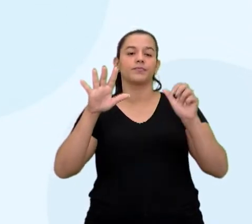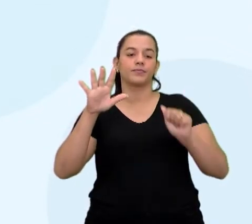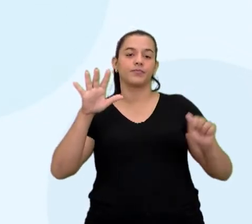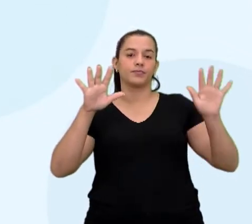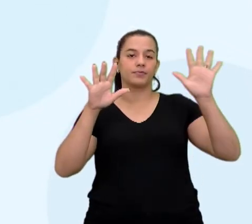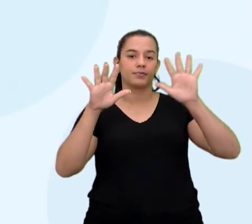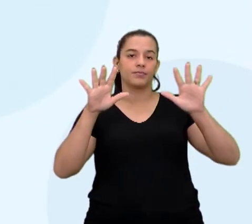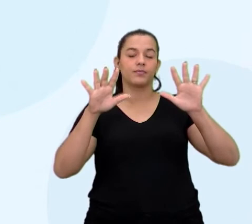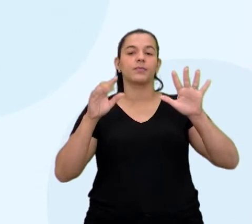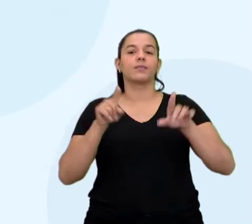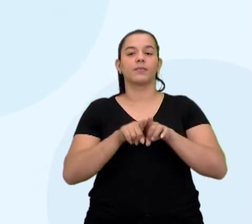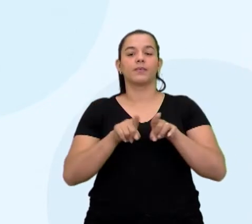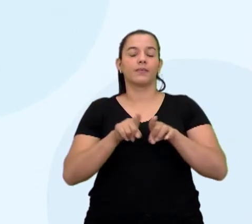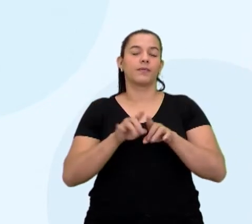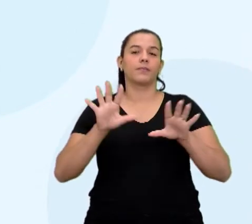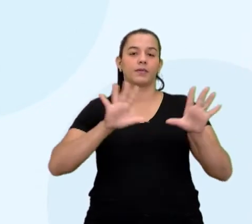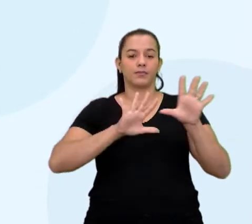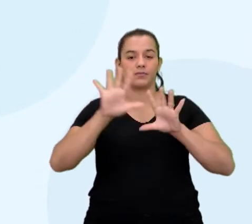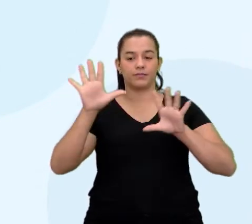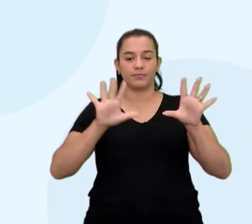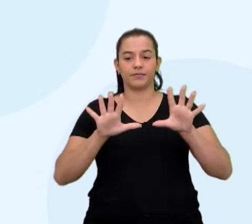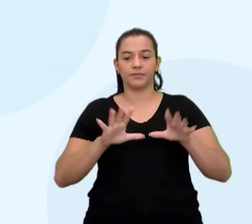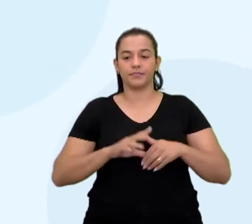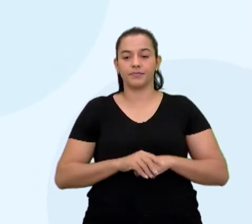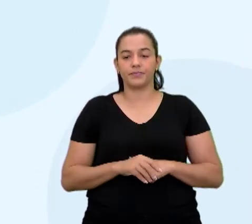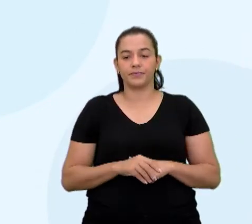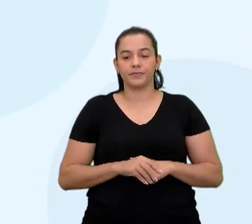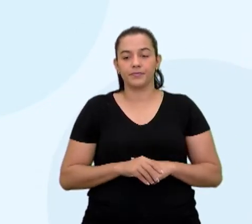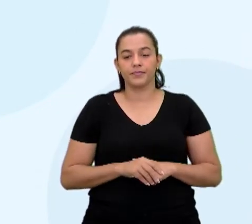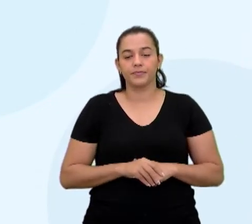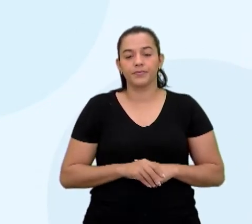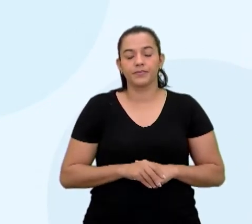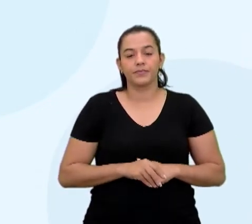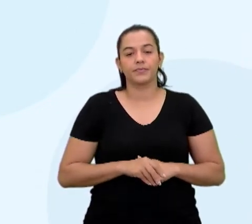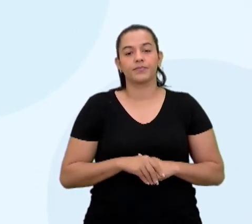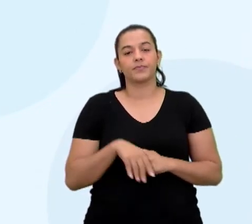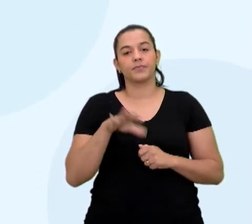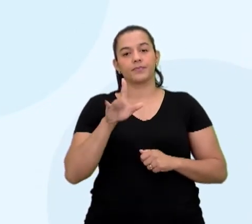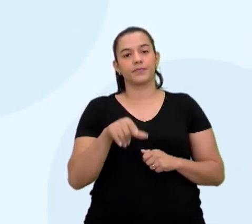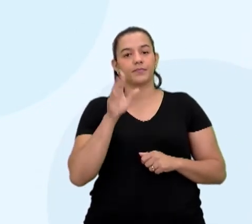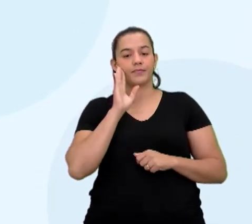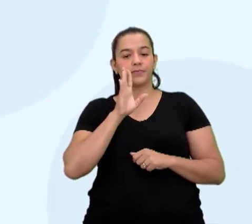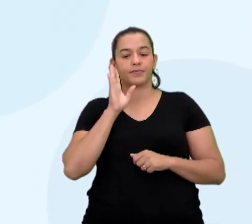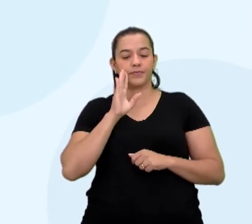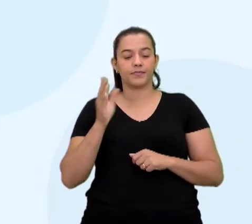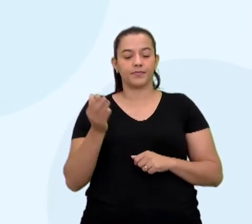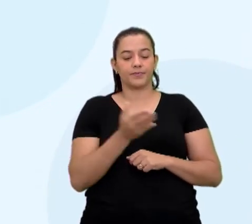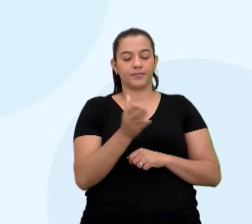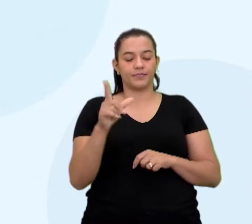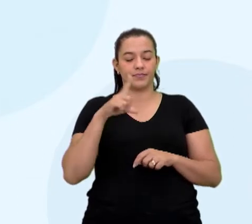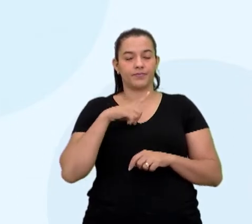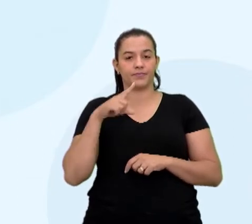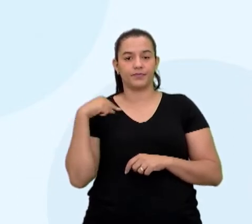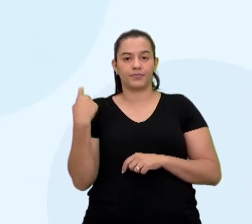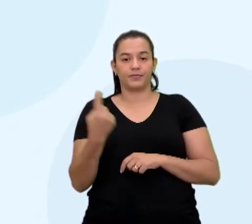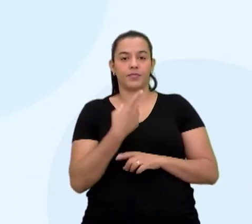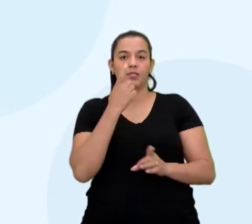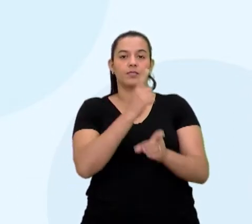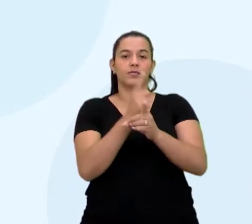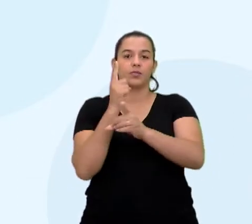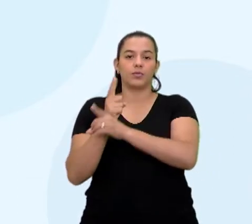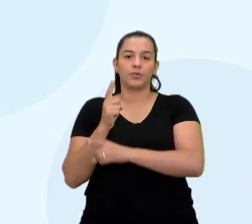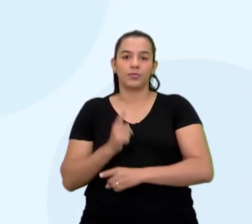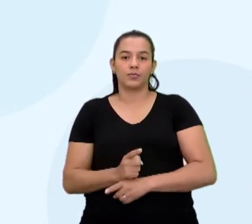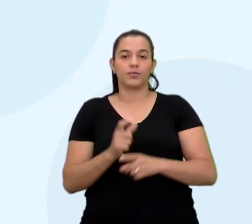da Oceania, tá certo? E é interessante porque é nessas partes aí que nós, né, encontramos aí as